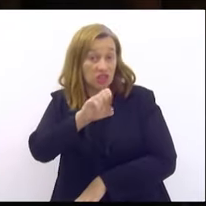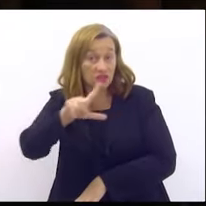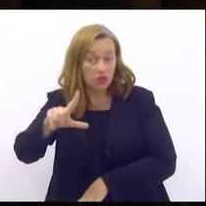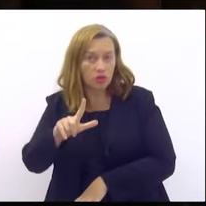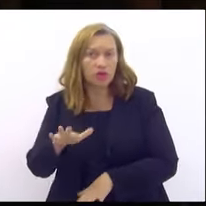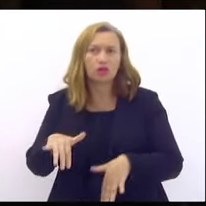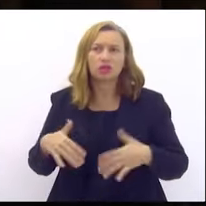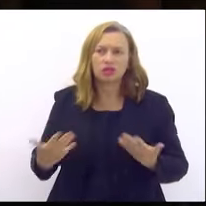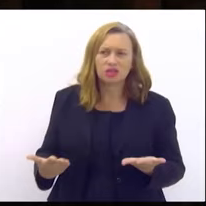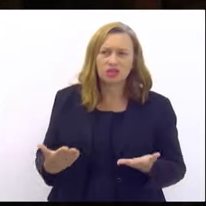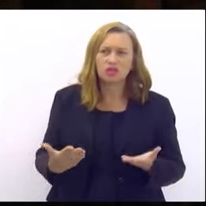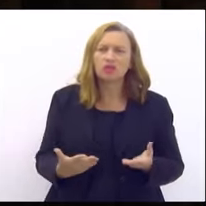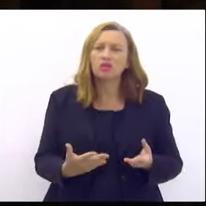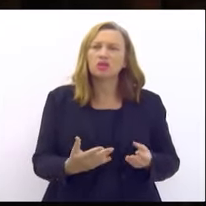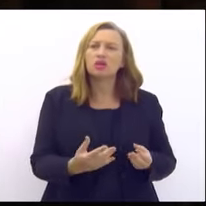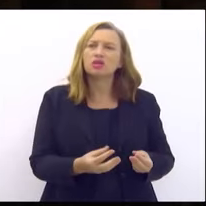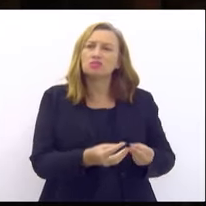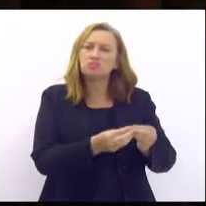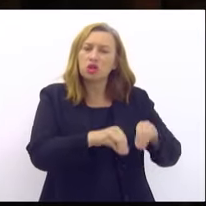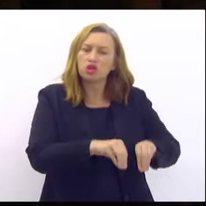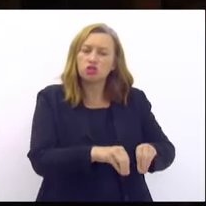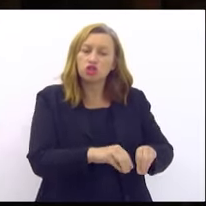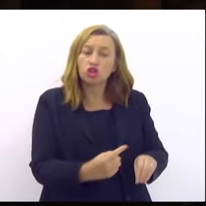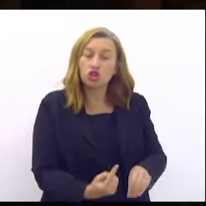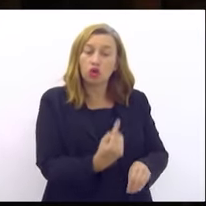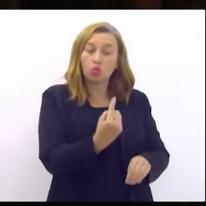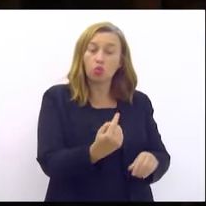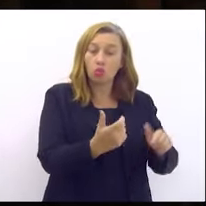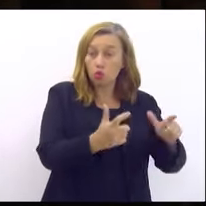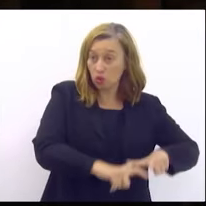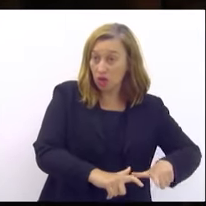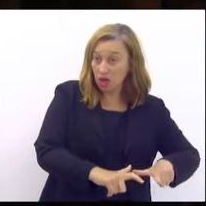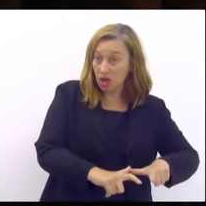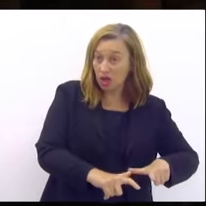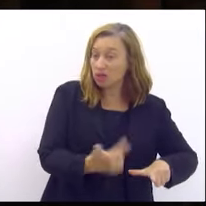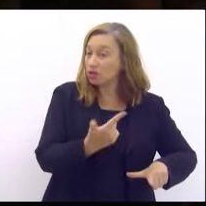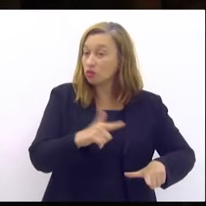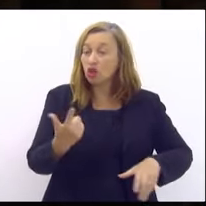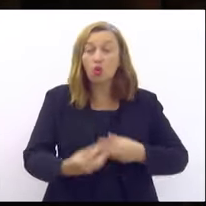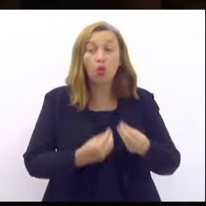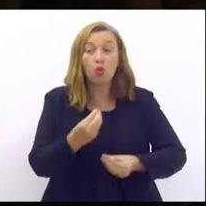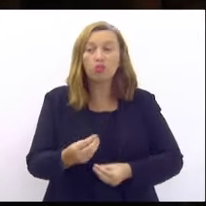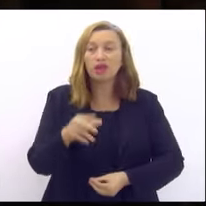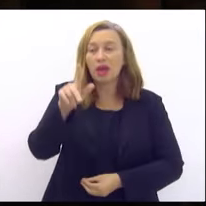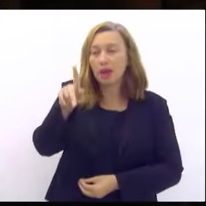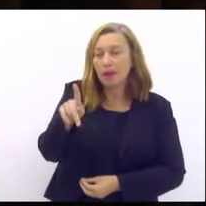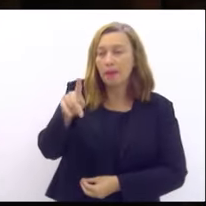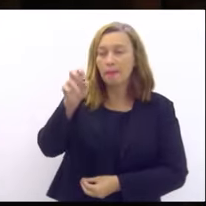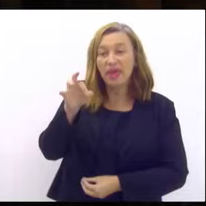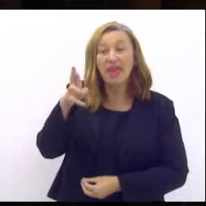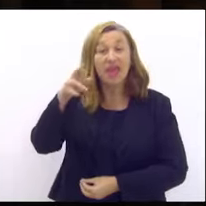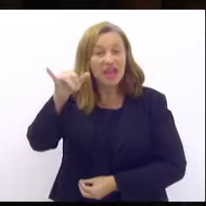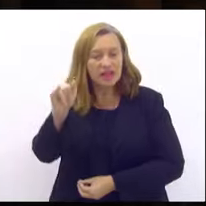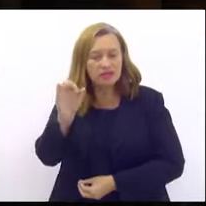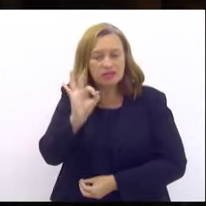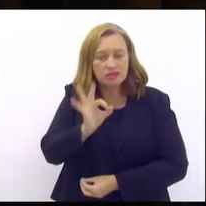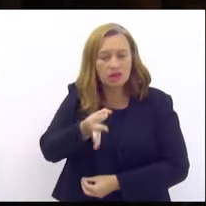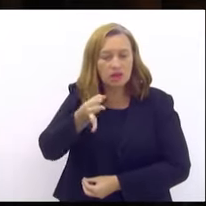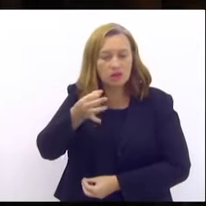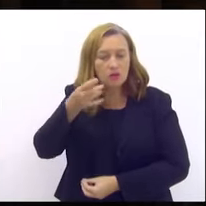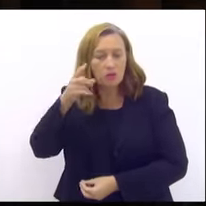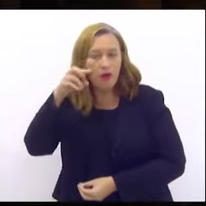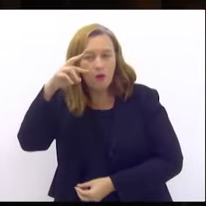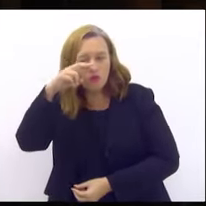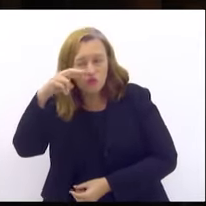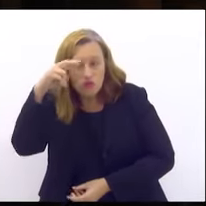ou seja precariza se o espaço não há condição de Perícias ocorrerem de maneira concreta já que a gente tem